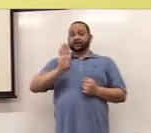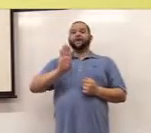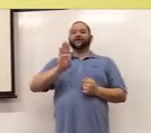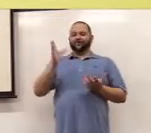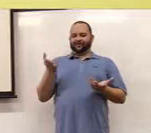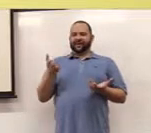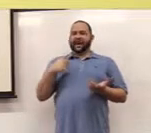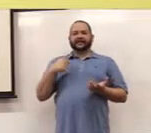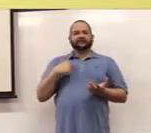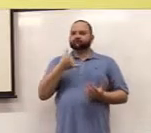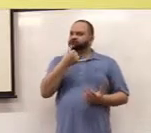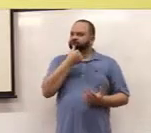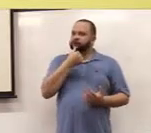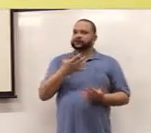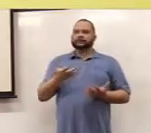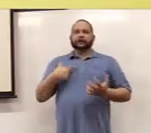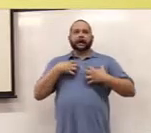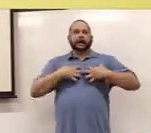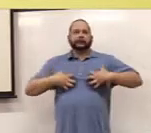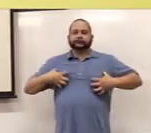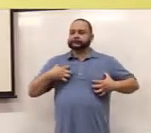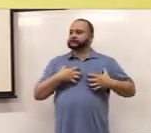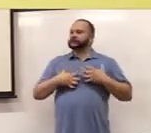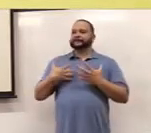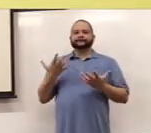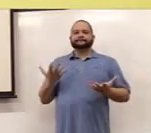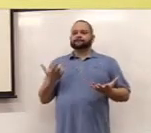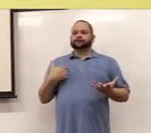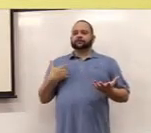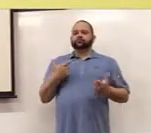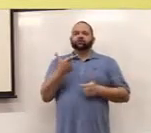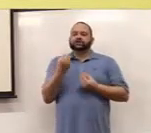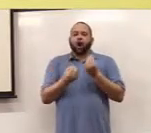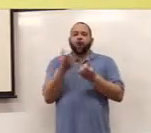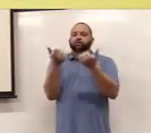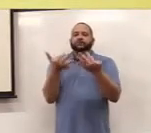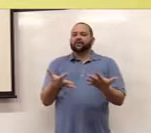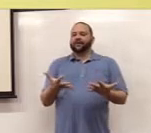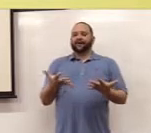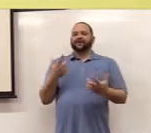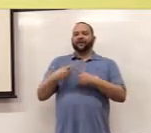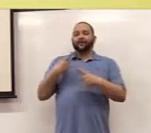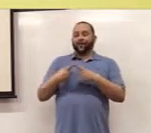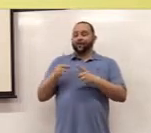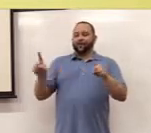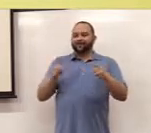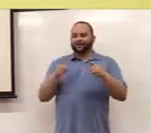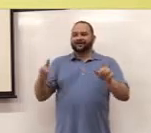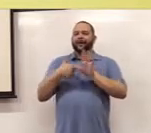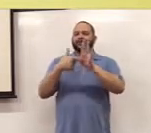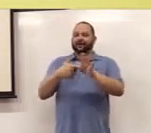tem nessa gravação é absurda. Porque é uma música que está falando da união dos